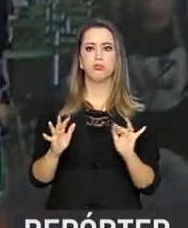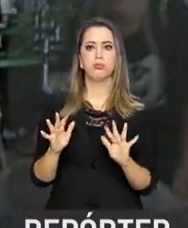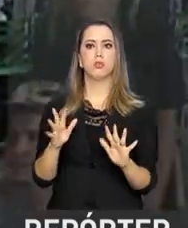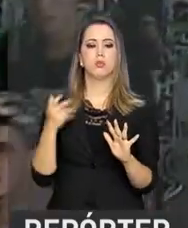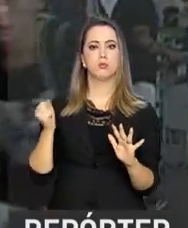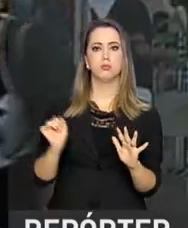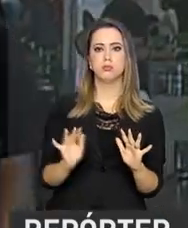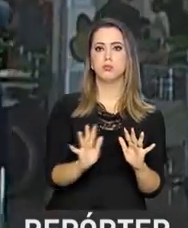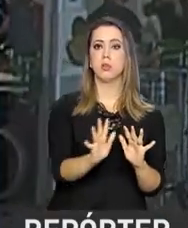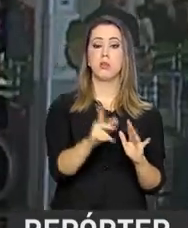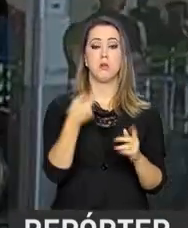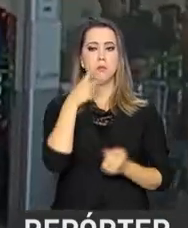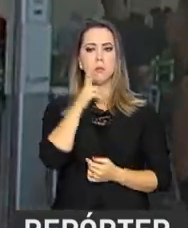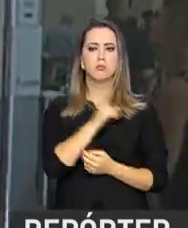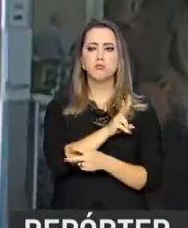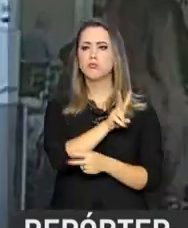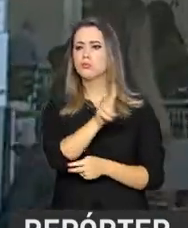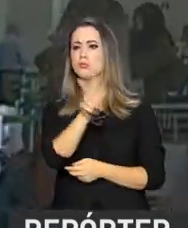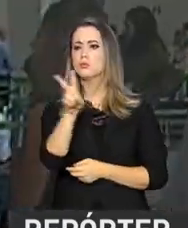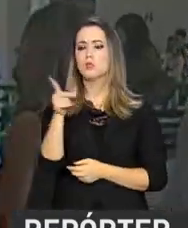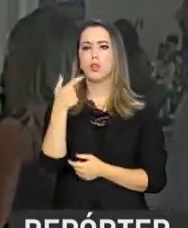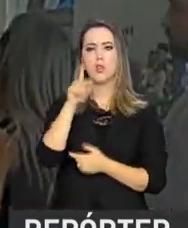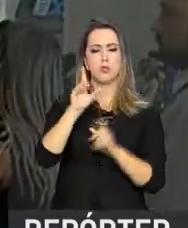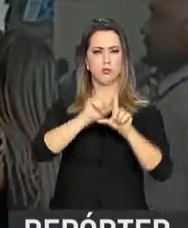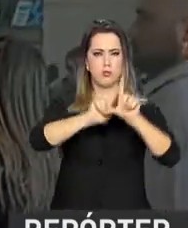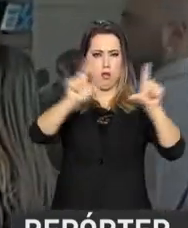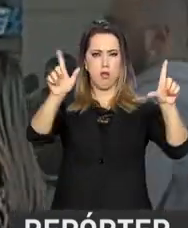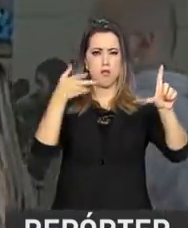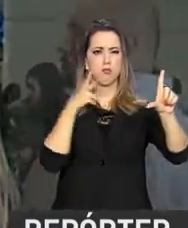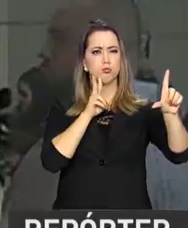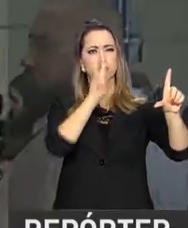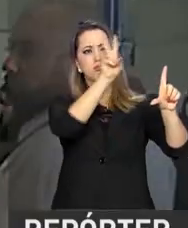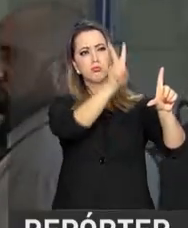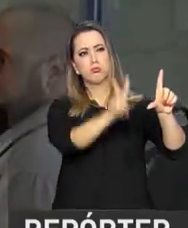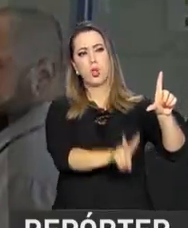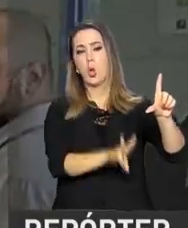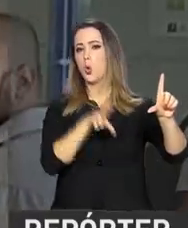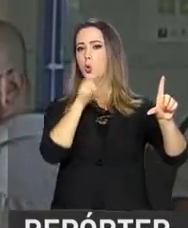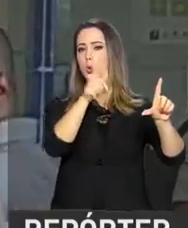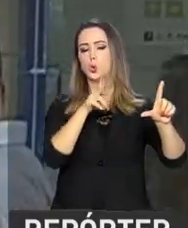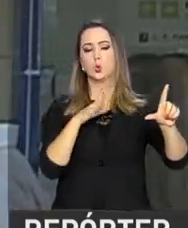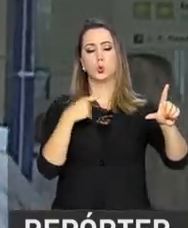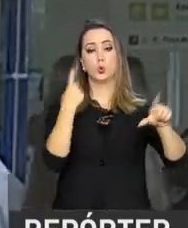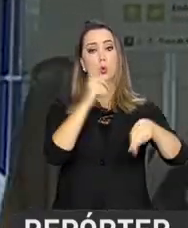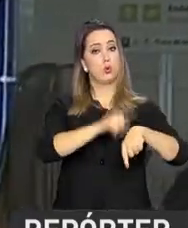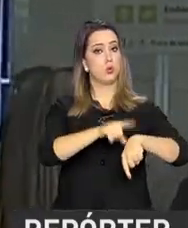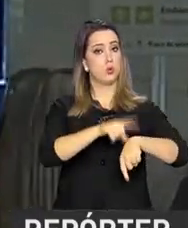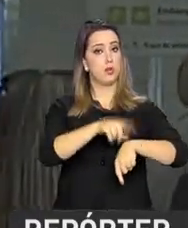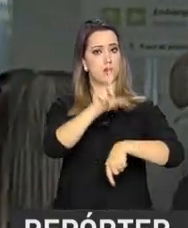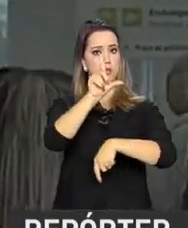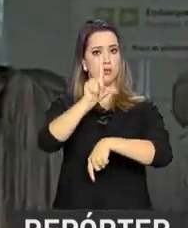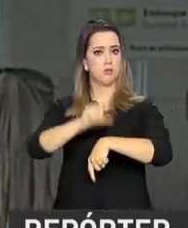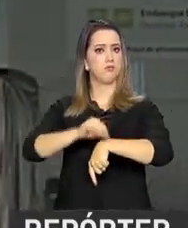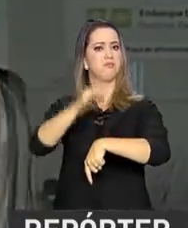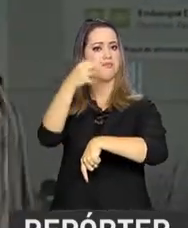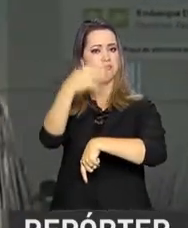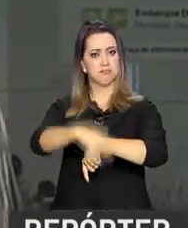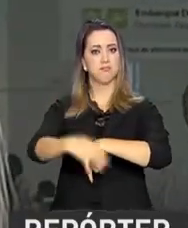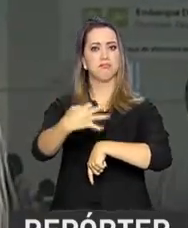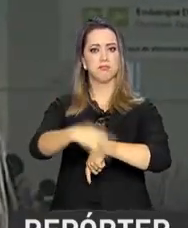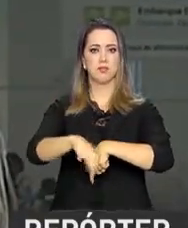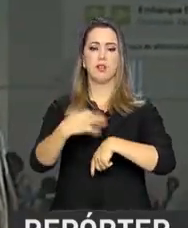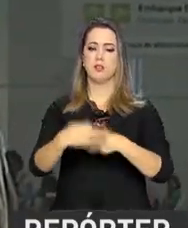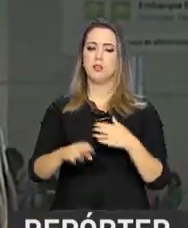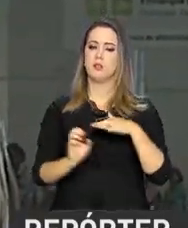passageiros, mas pelo que eu olhei nos painéis informativos da Infraero, os horários horários dos voos estão sendo cumpridos